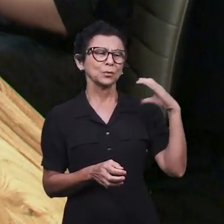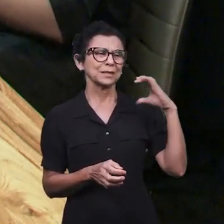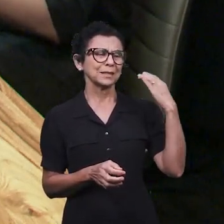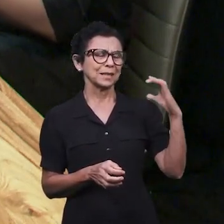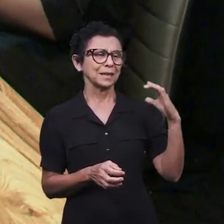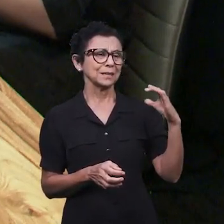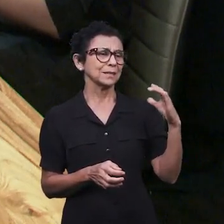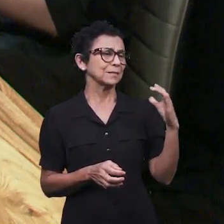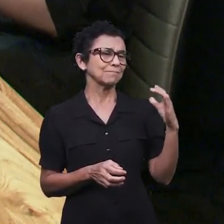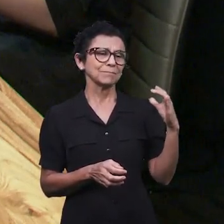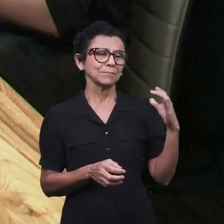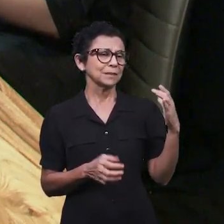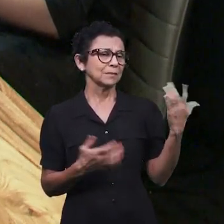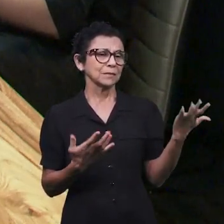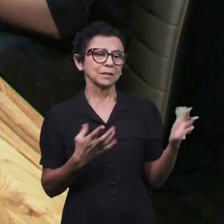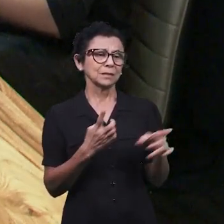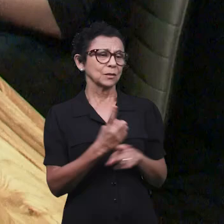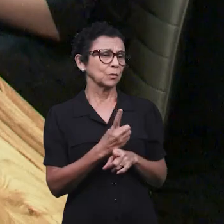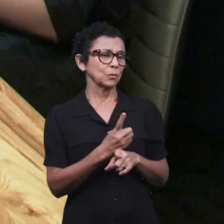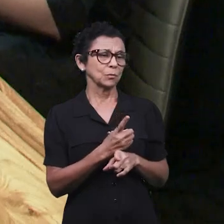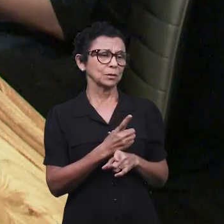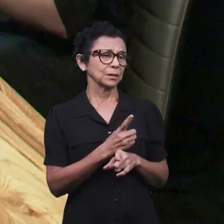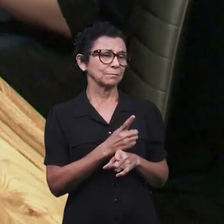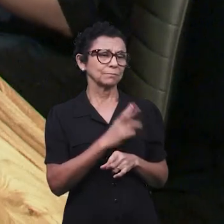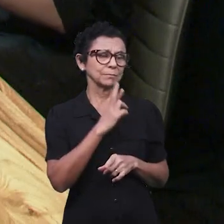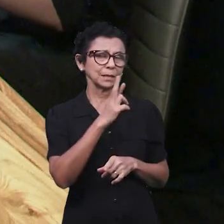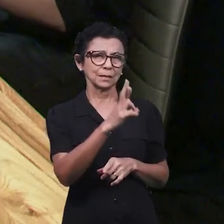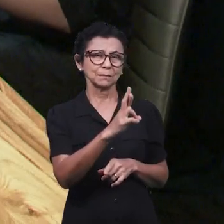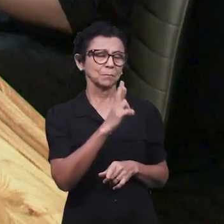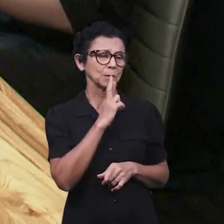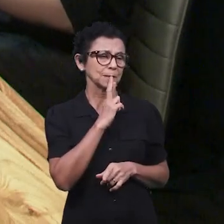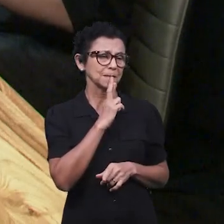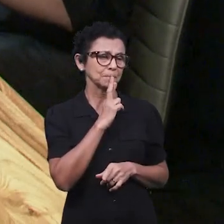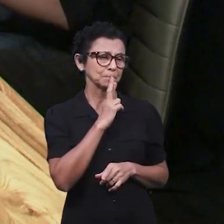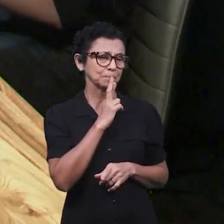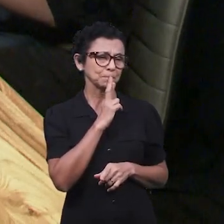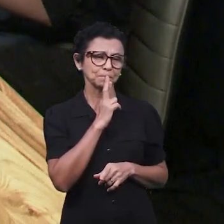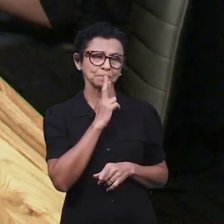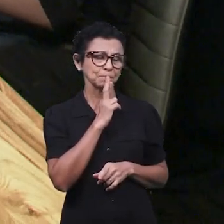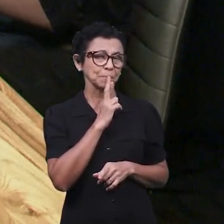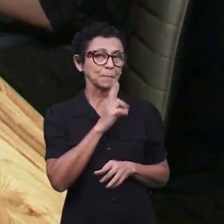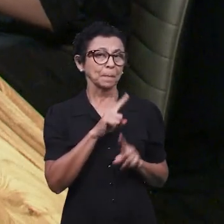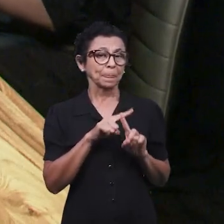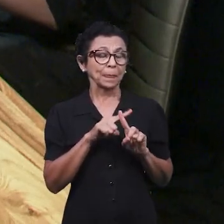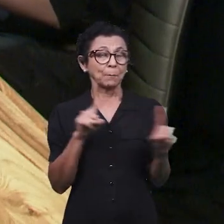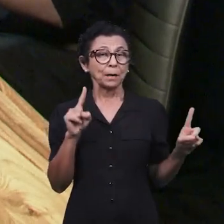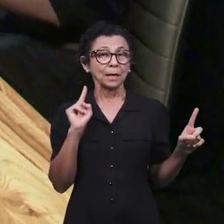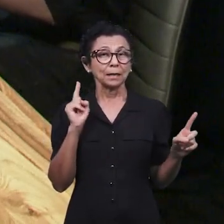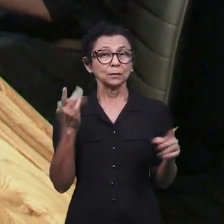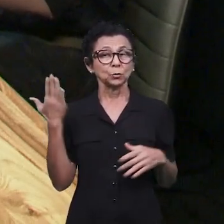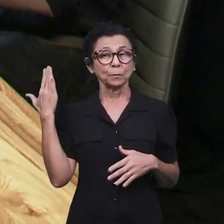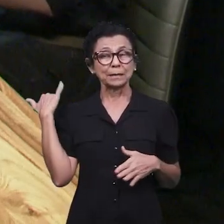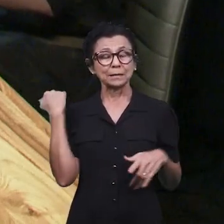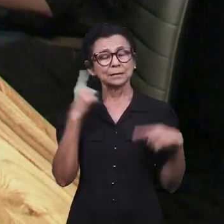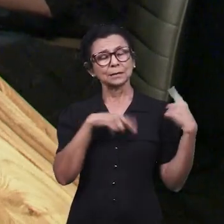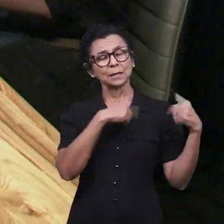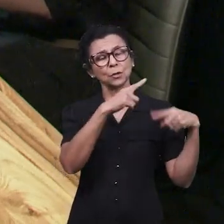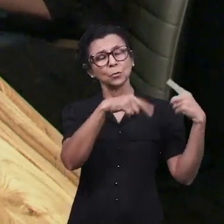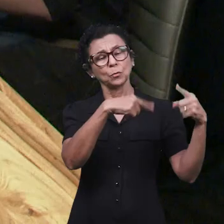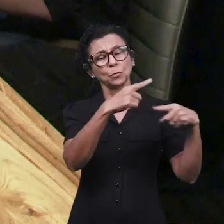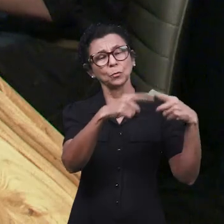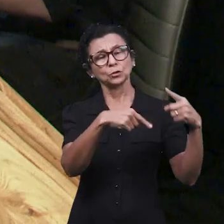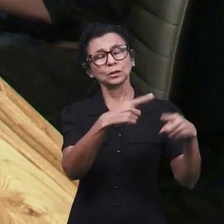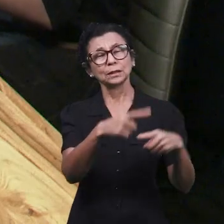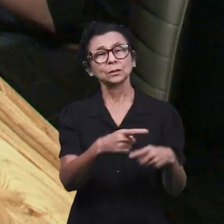encontra por si só uma razão. E essa busca pela verdade que se estende pelas gerações nunca encontra uma solução